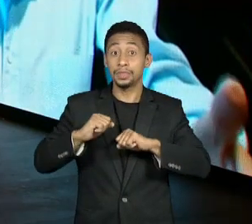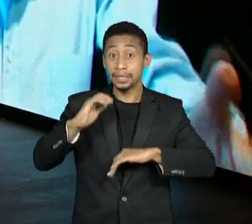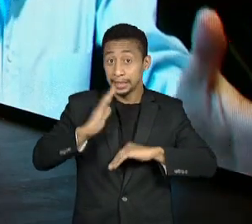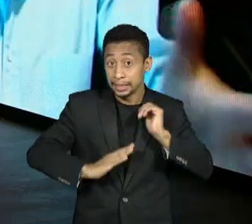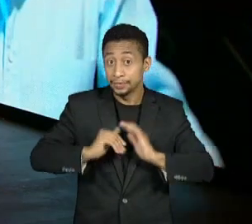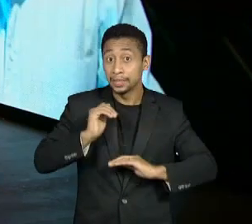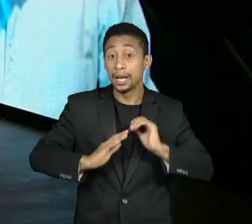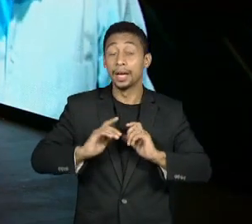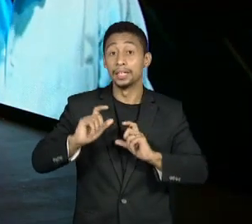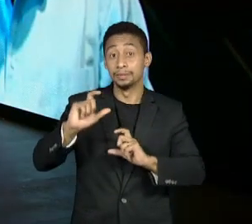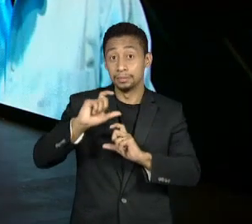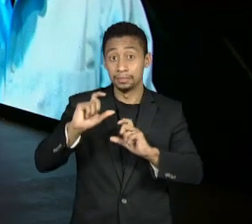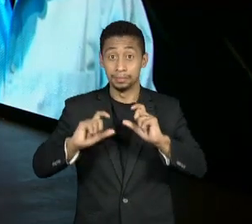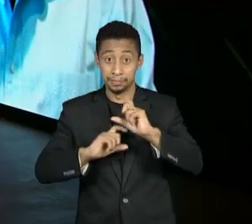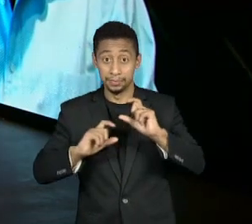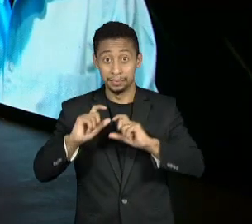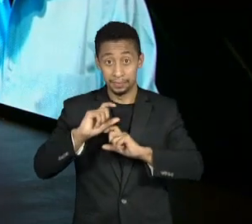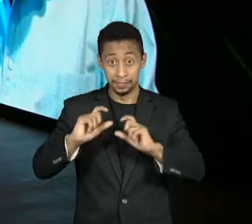história em quadrinhos.